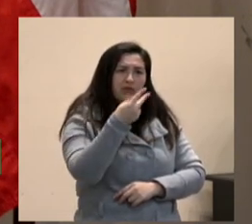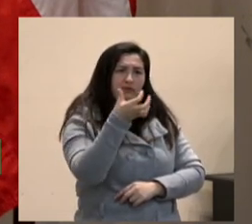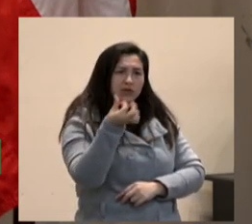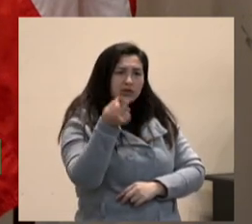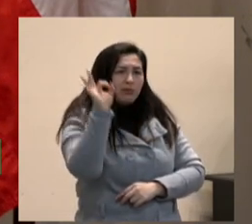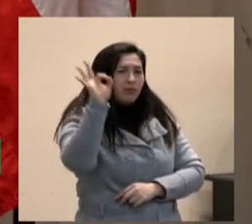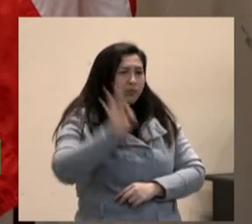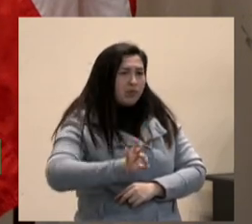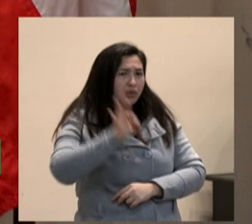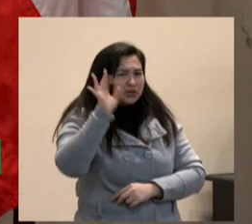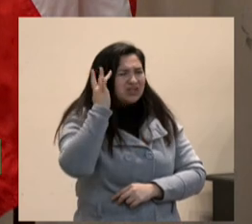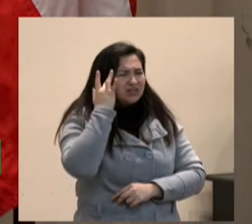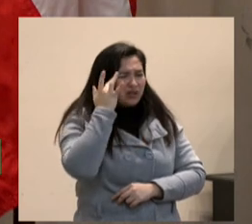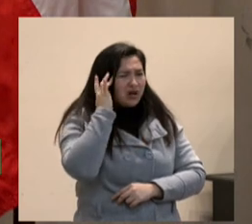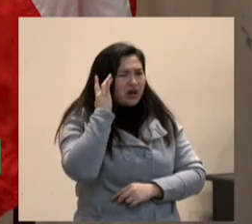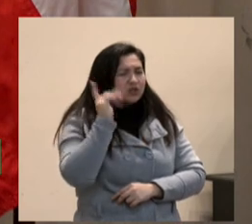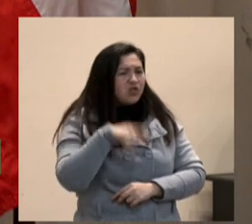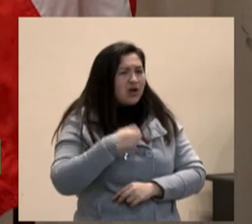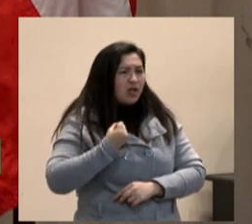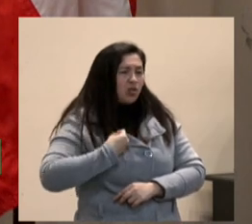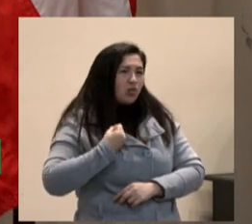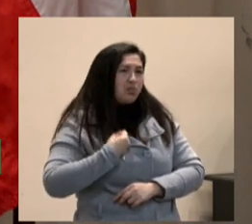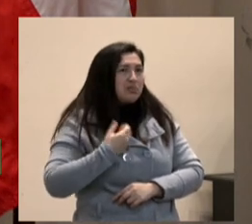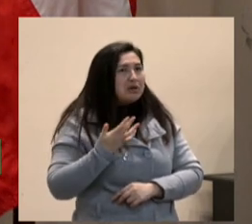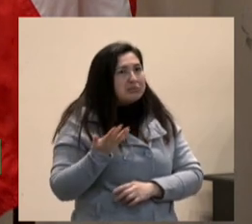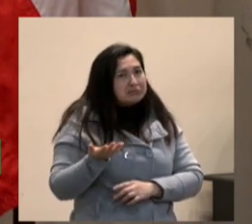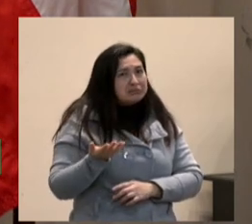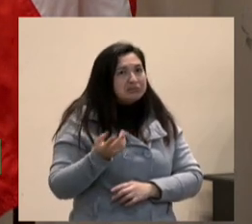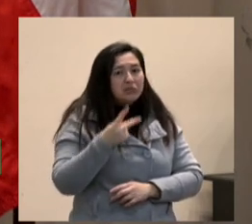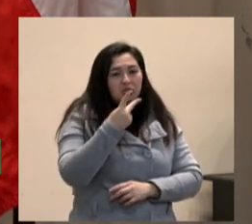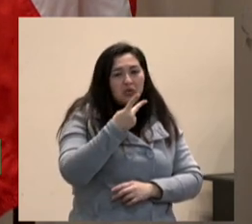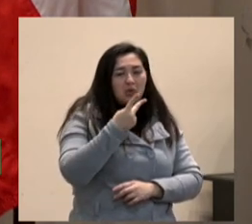52,26%, para ser mais exata, um número absoluto de